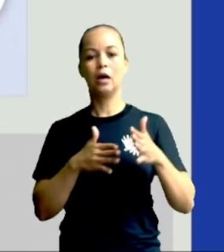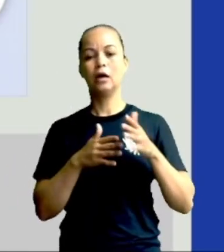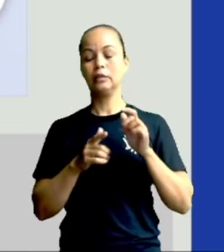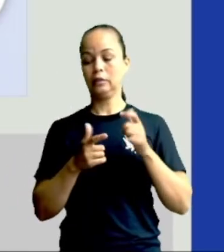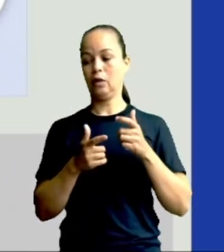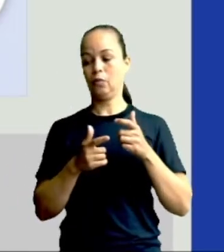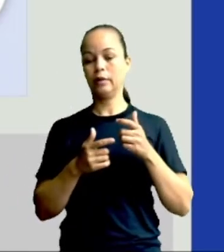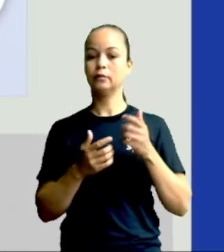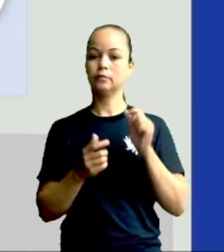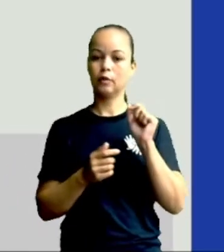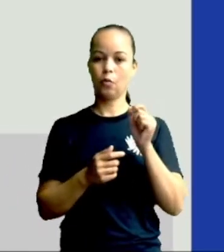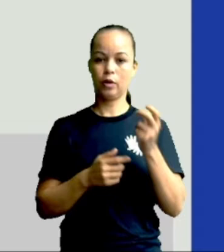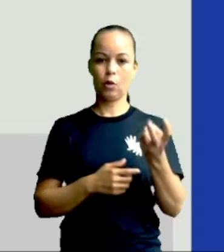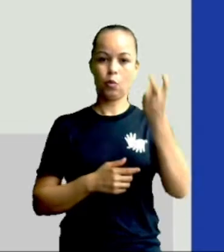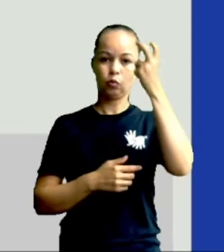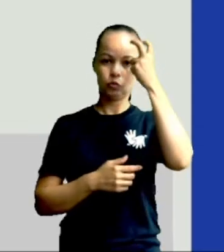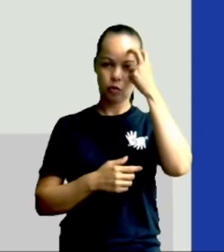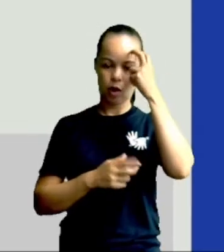ou humanizado.